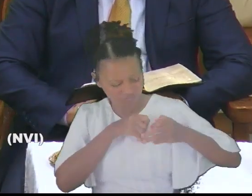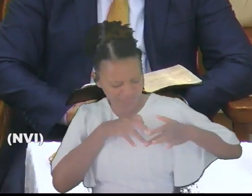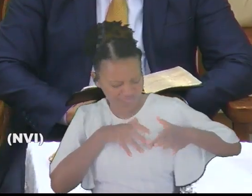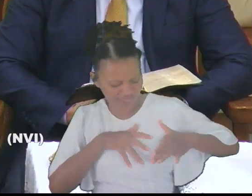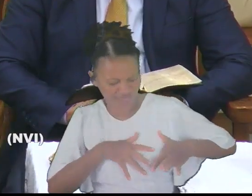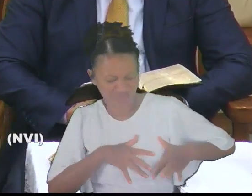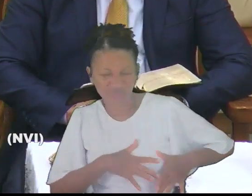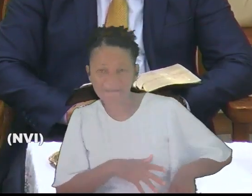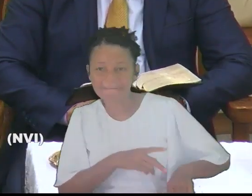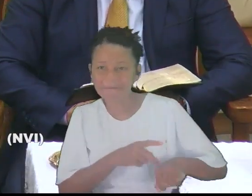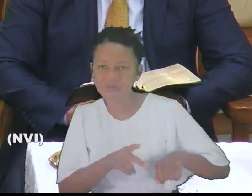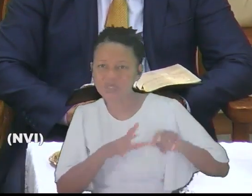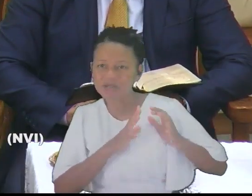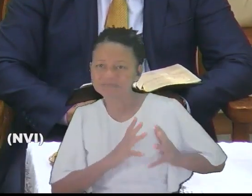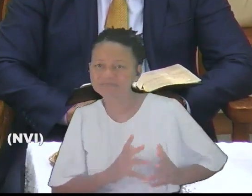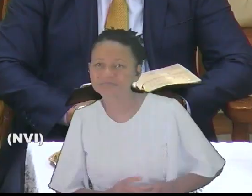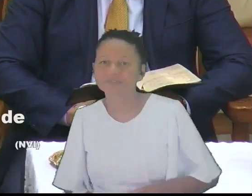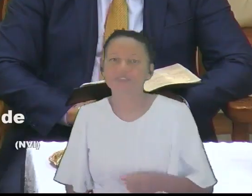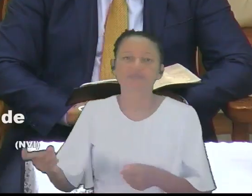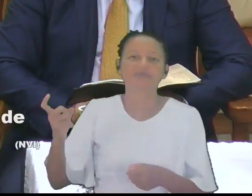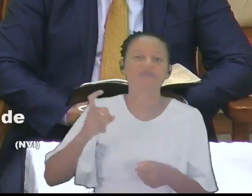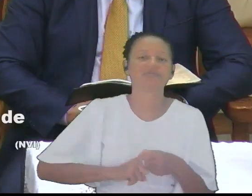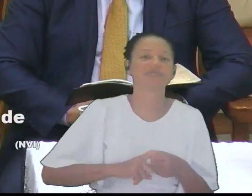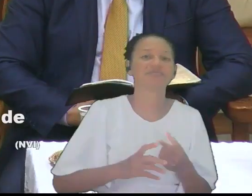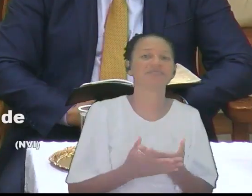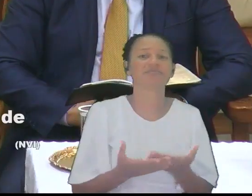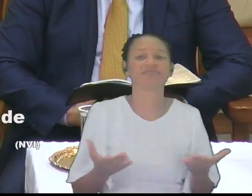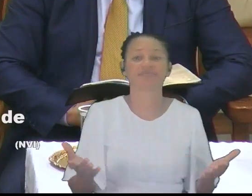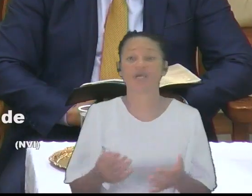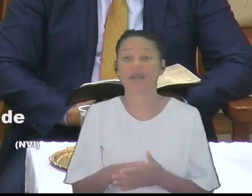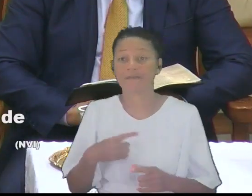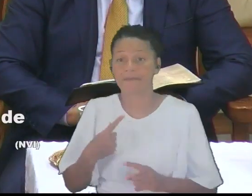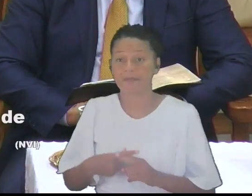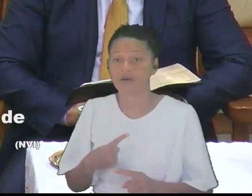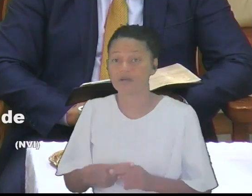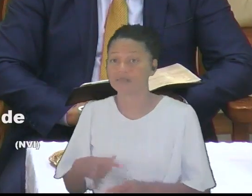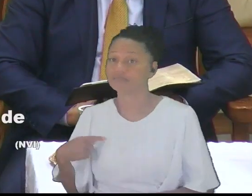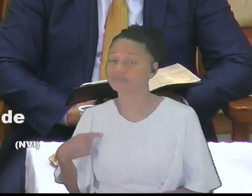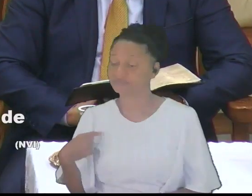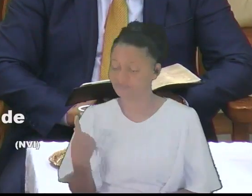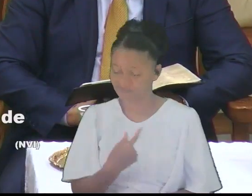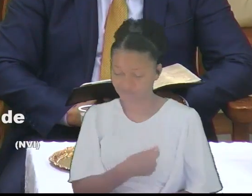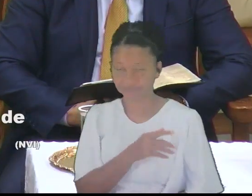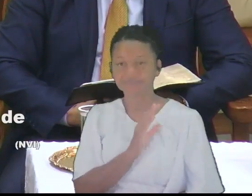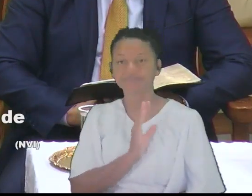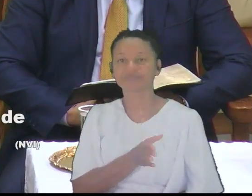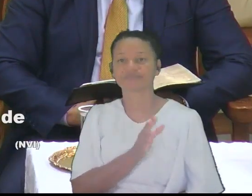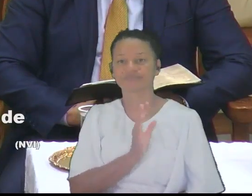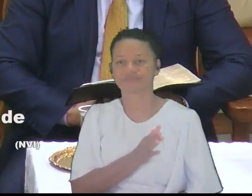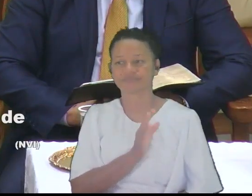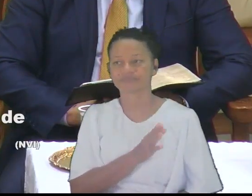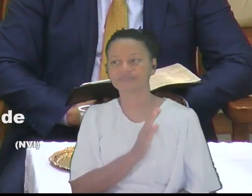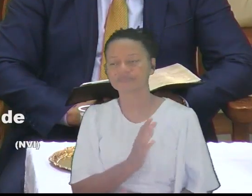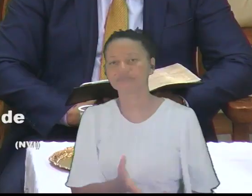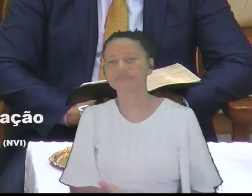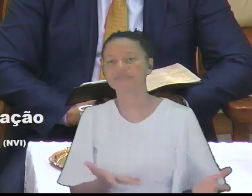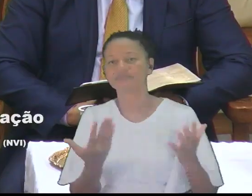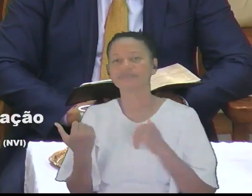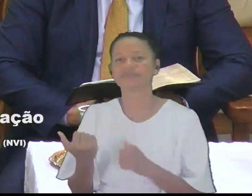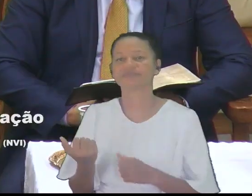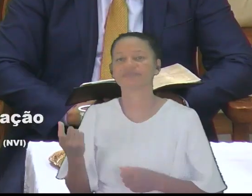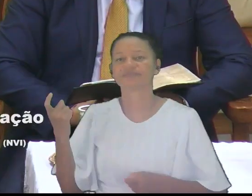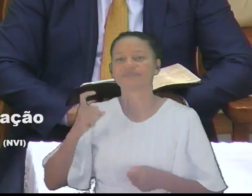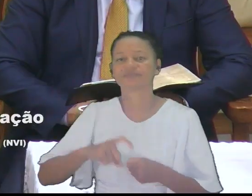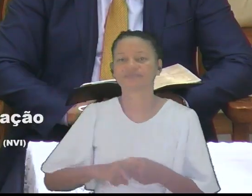irmãos amados? Olha, volta um pouquinho para cá, volta o tema. Porque nosso coração, vamos dizer, volta um